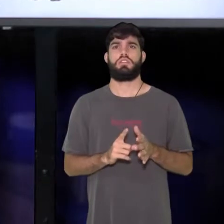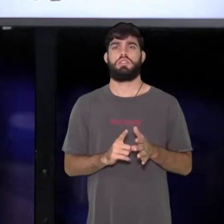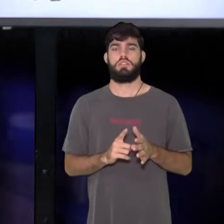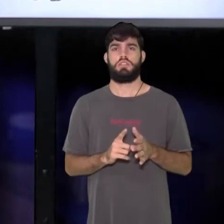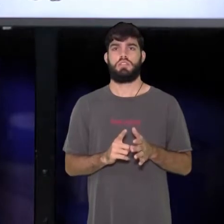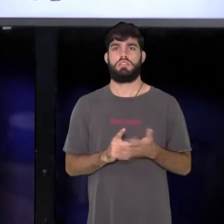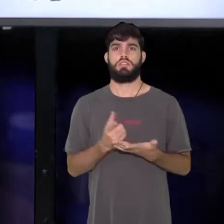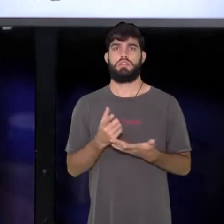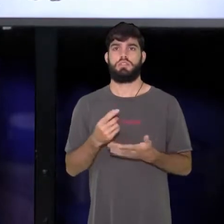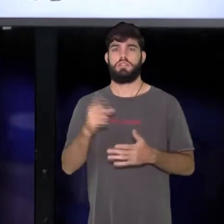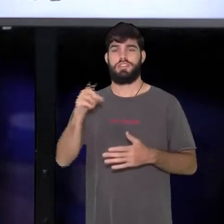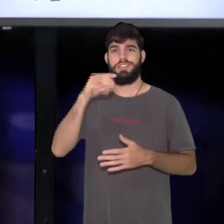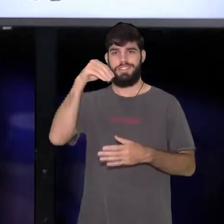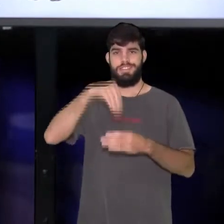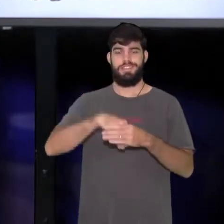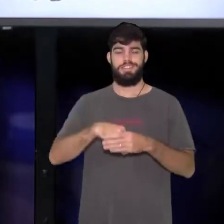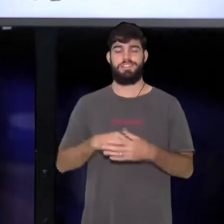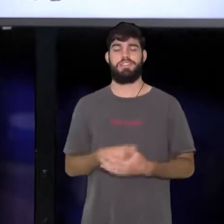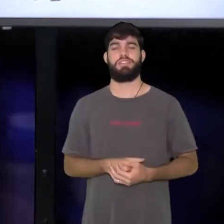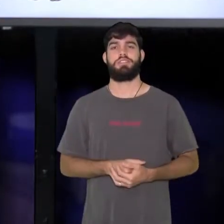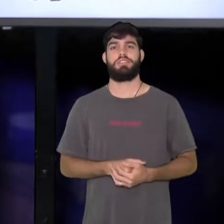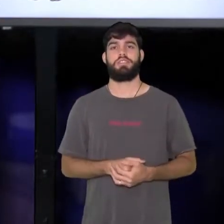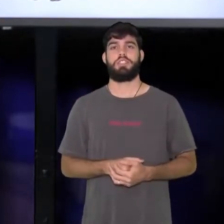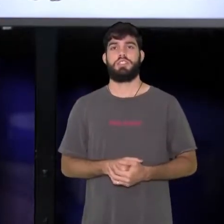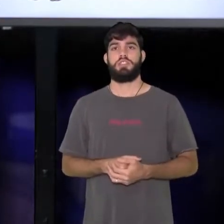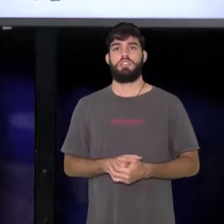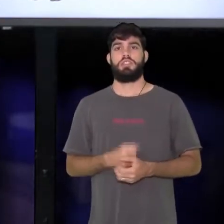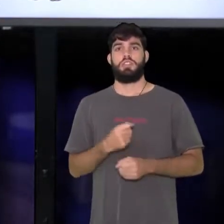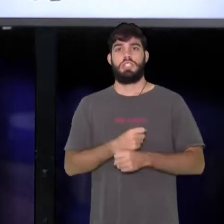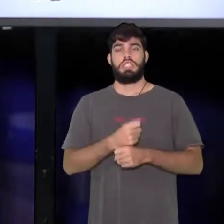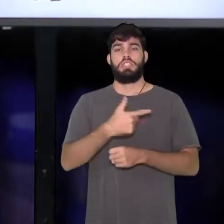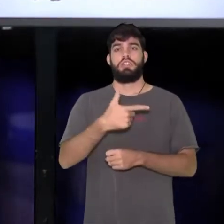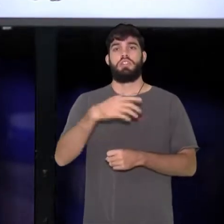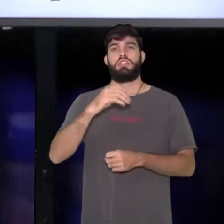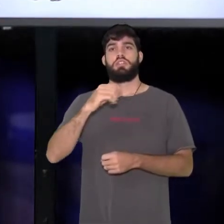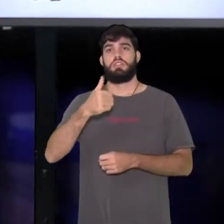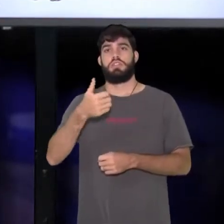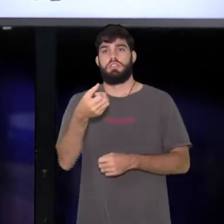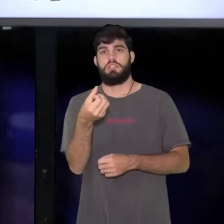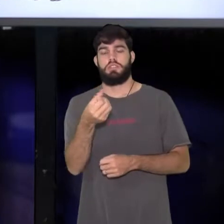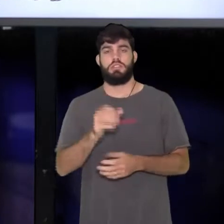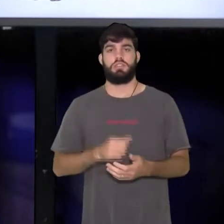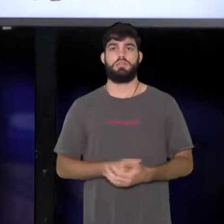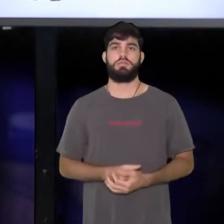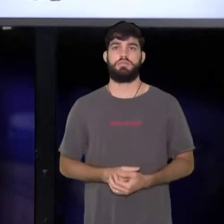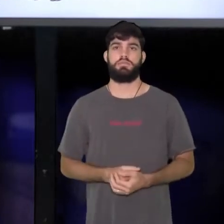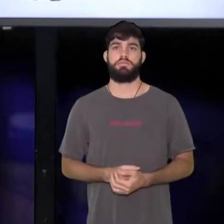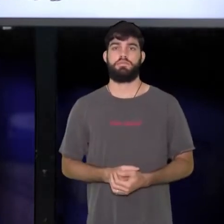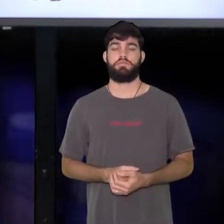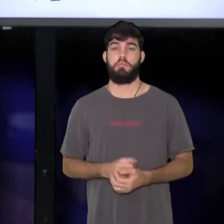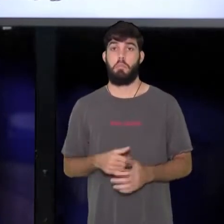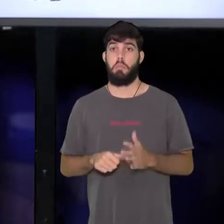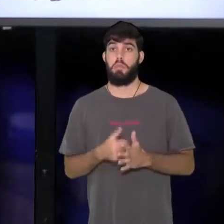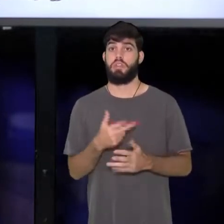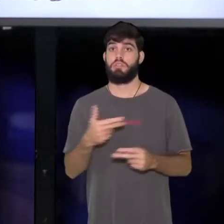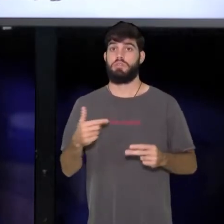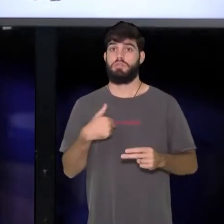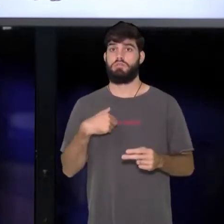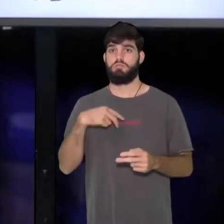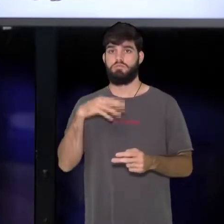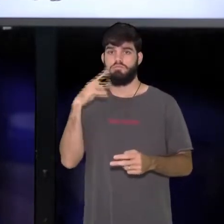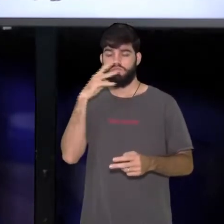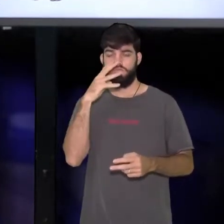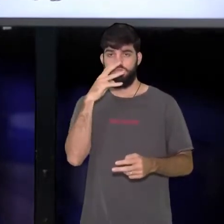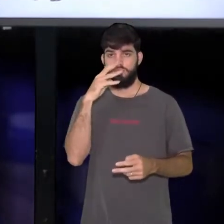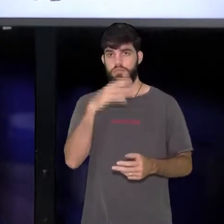das eleições de 2016. E aí a primeira coisa que eu vou observar, se eu tenho um elemento misto, um